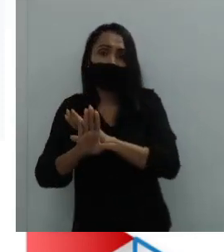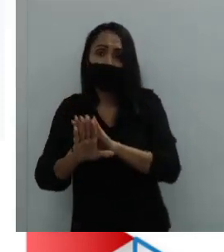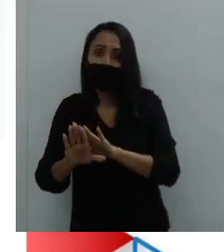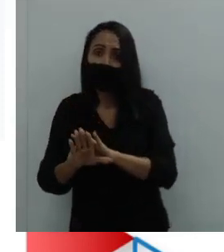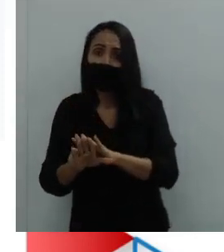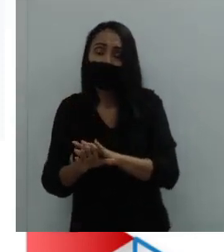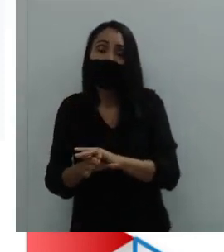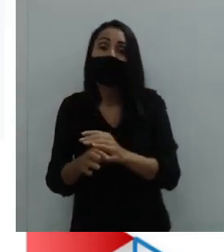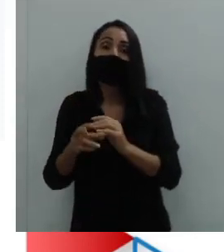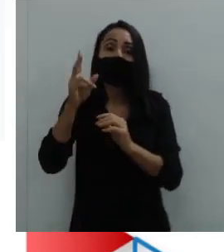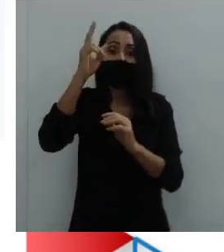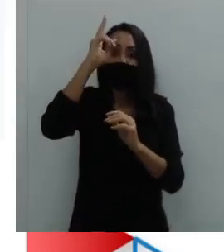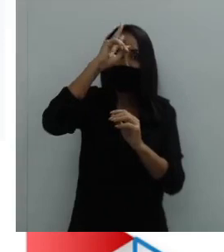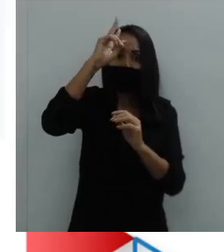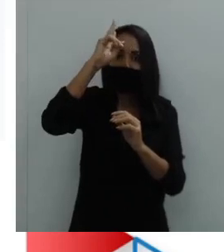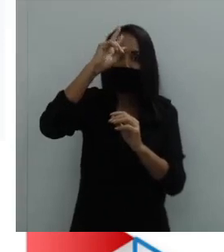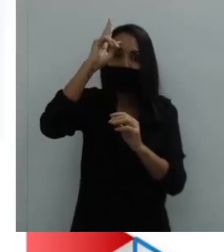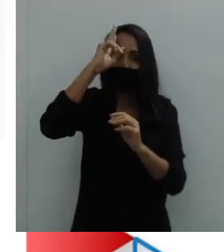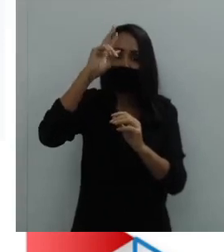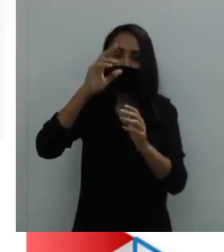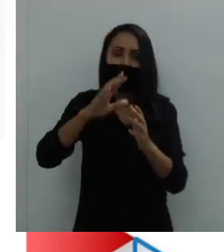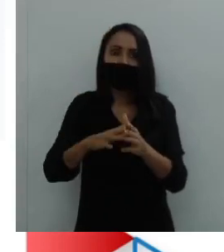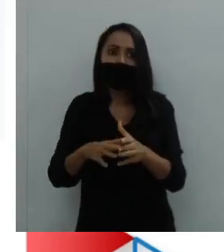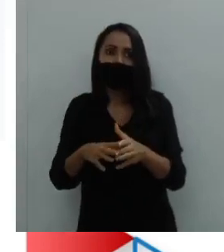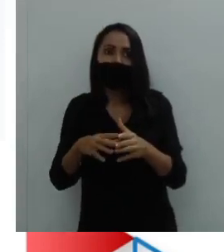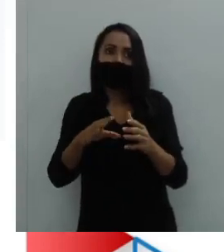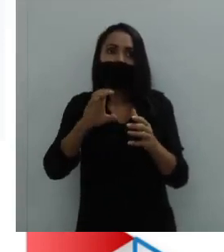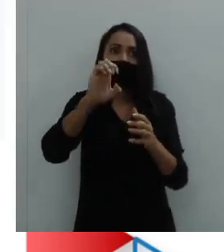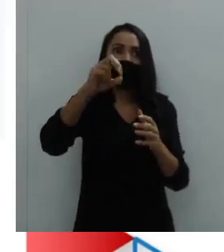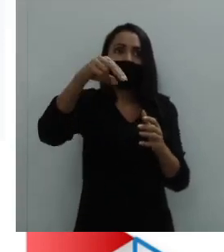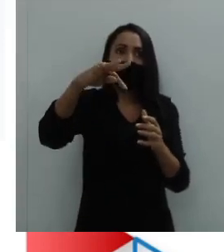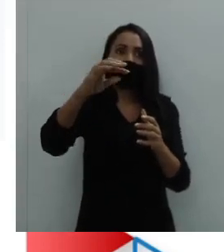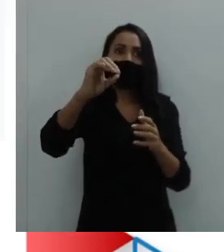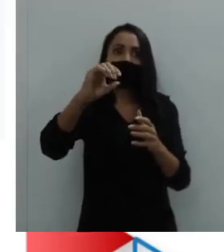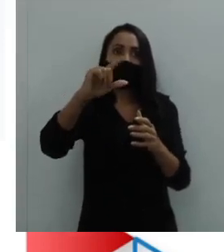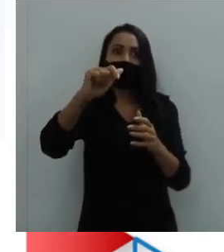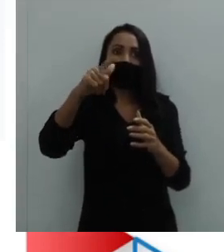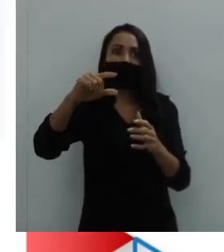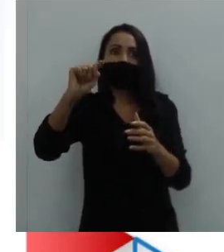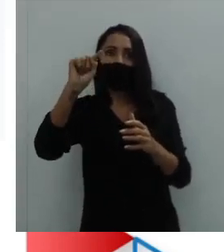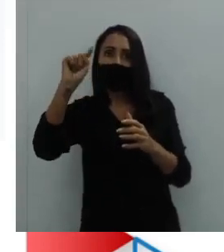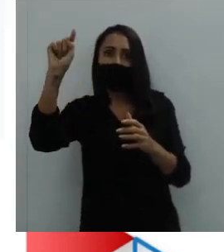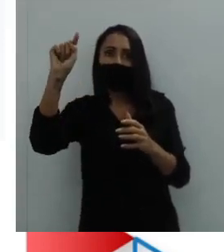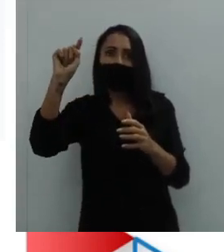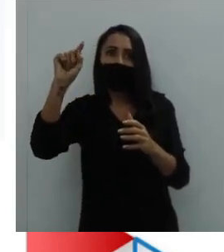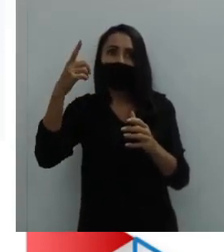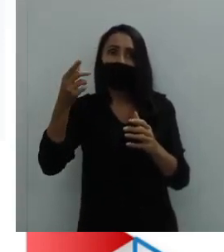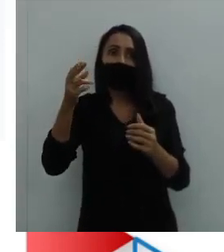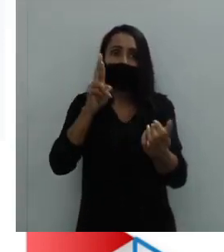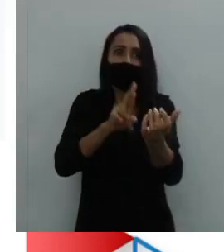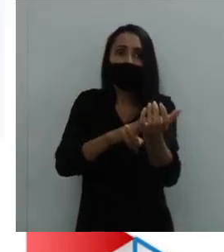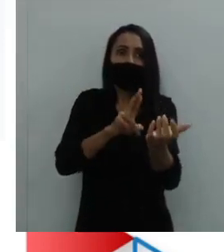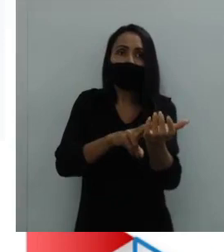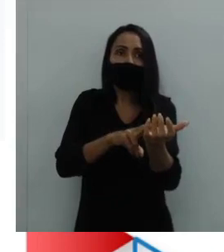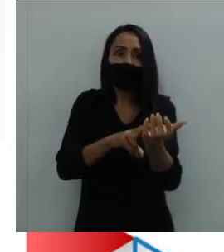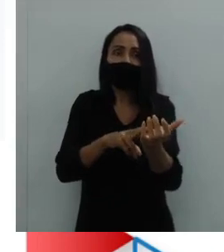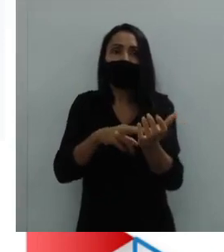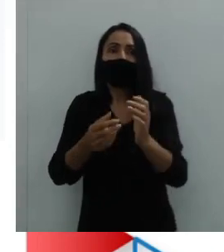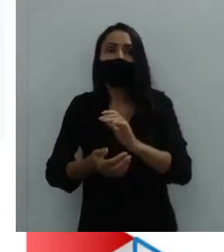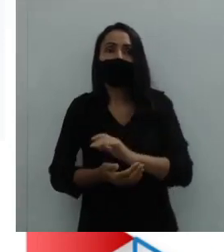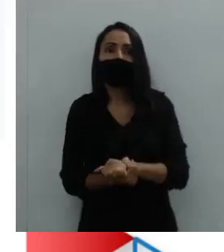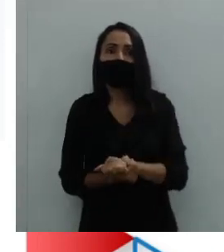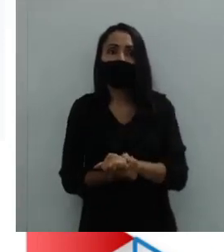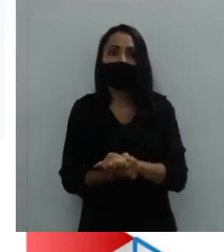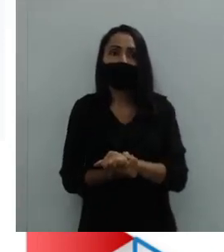certo? Lembrem-se da entoação, certo? O acento, o ritmo e a cadência melódica,